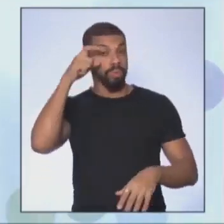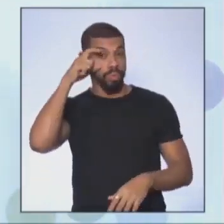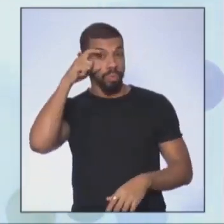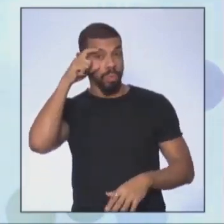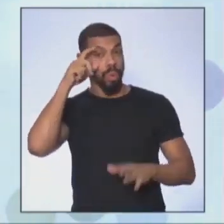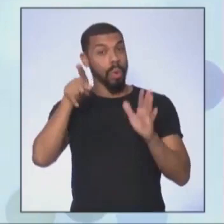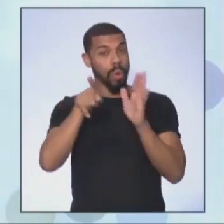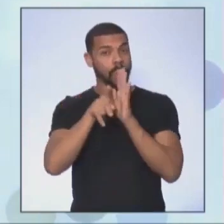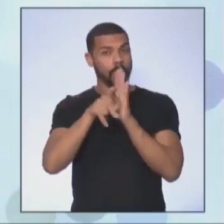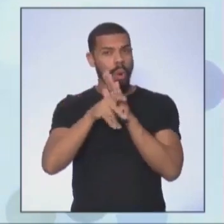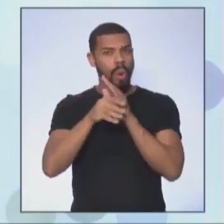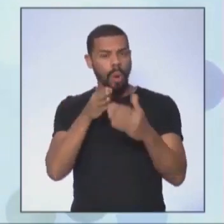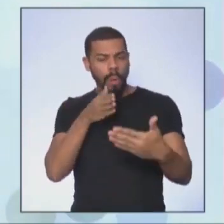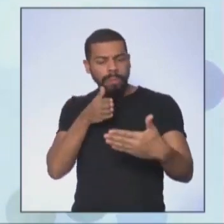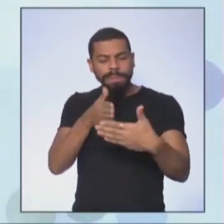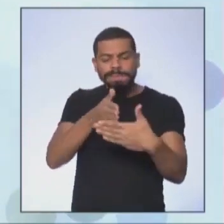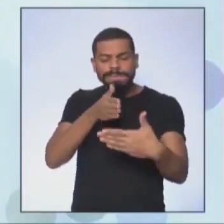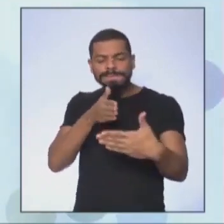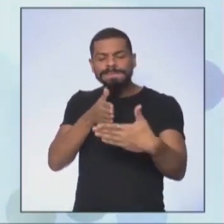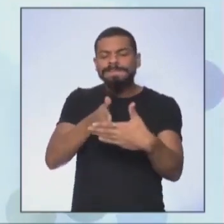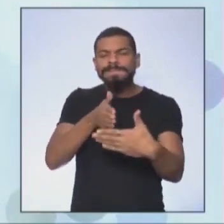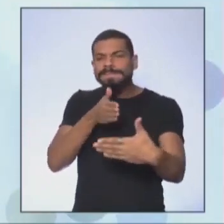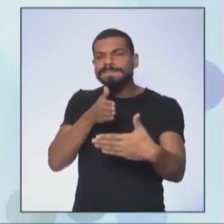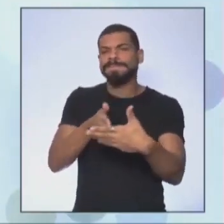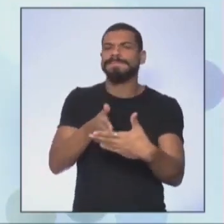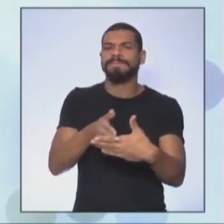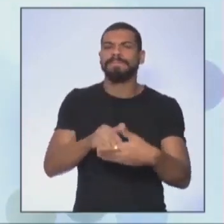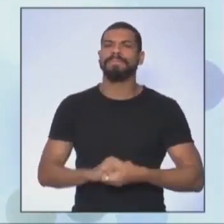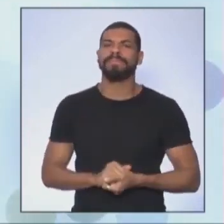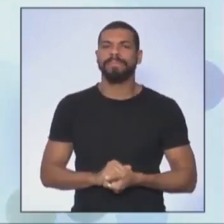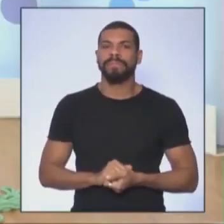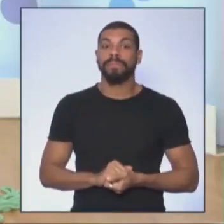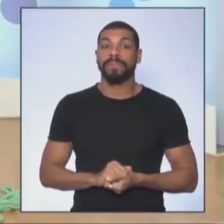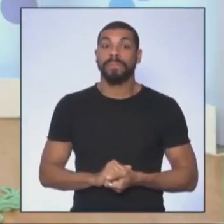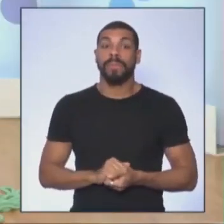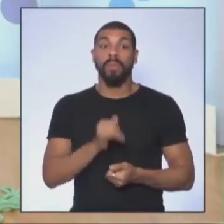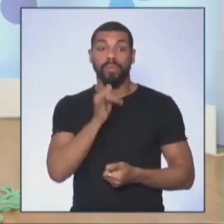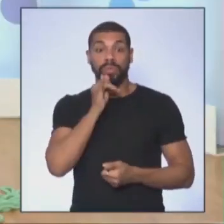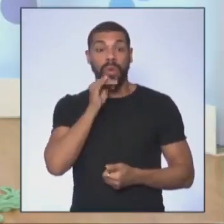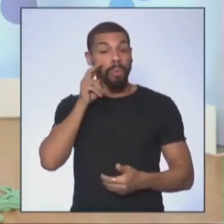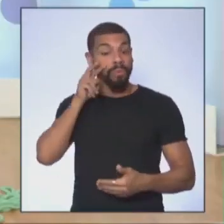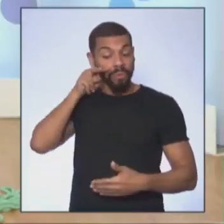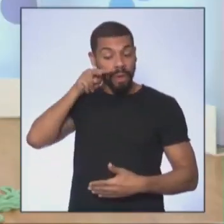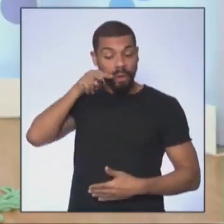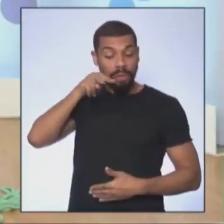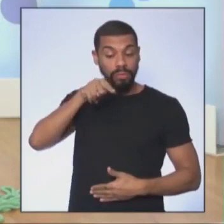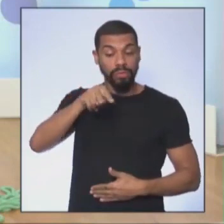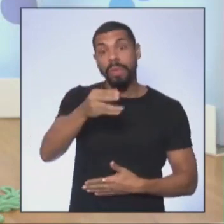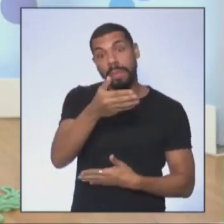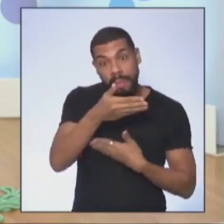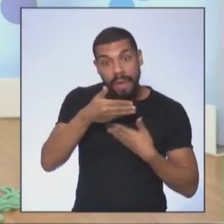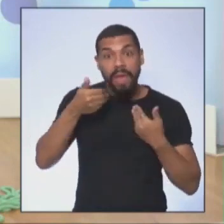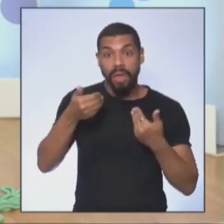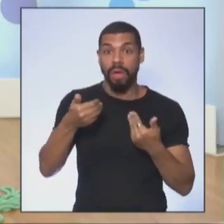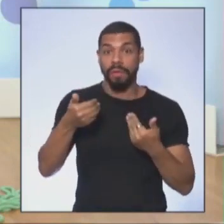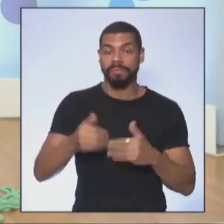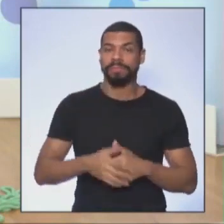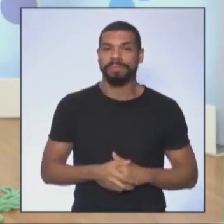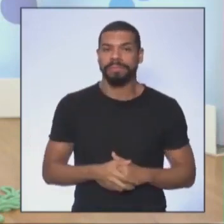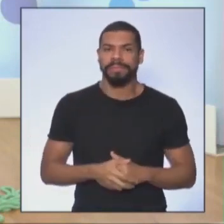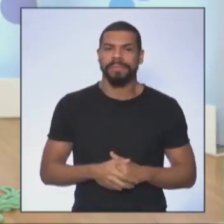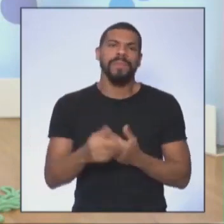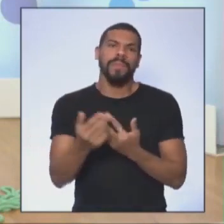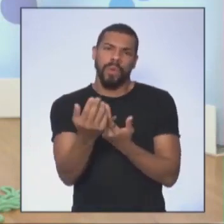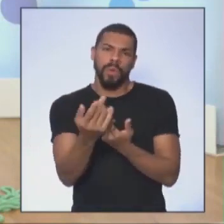vai impedir esses reflexos. Então, ele vai, como não vai ter o reflexo, você vai conseguir ver melhor através da água. Mesma coisa